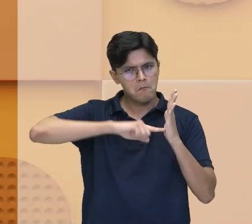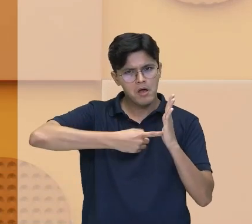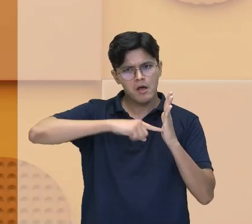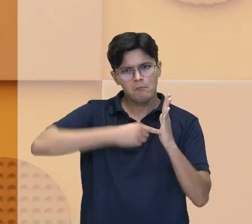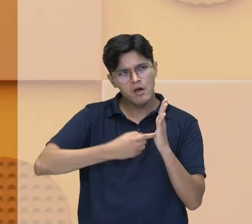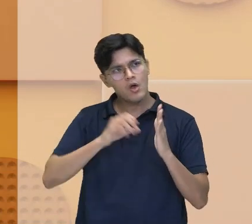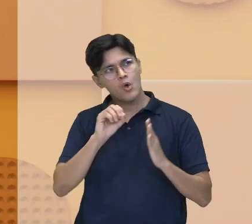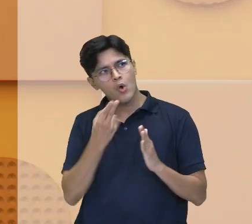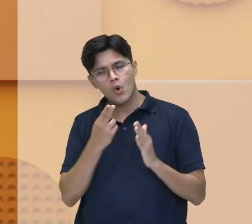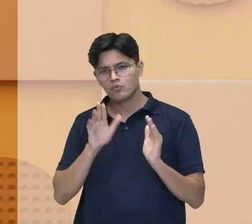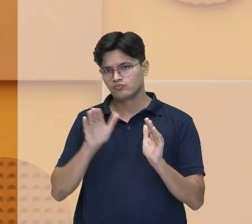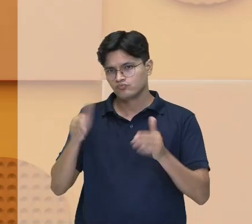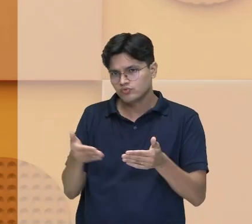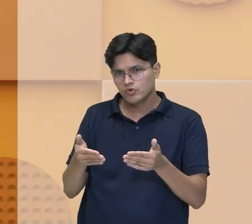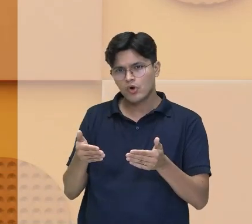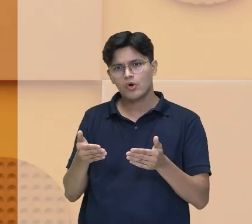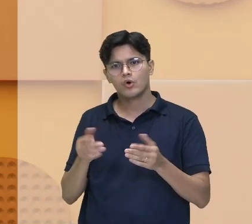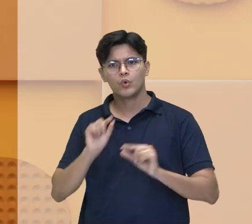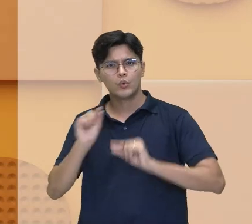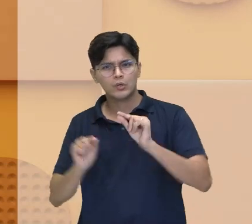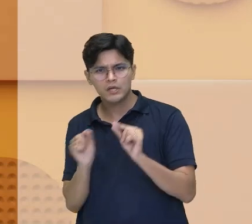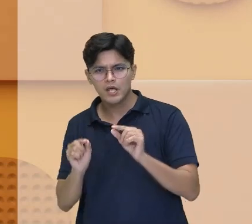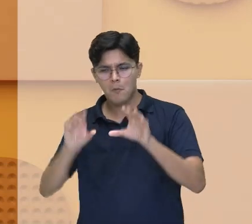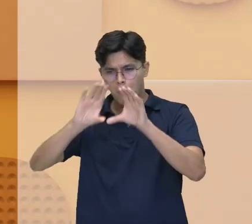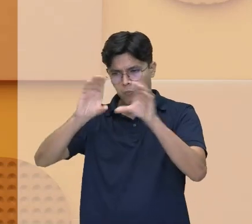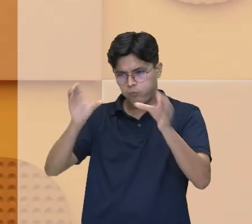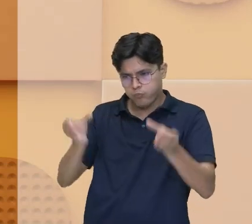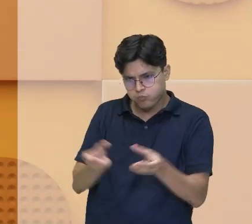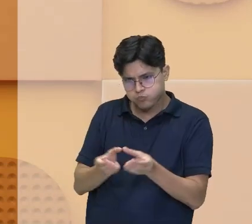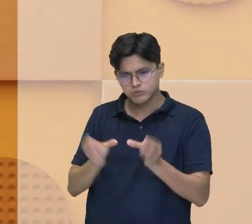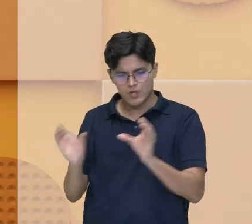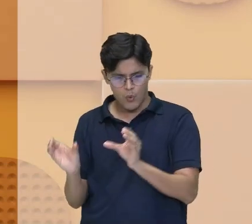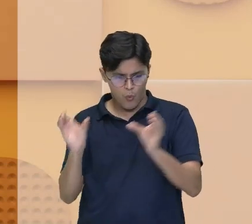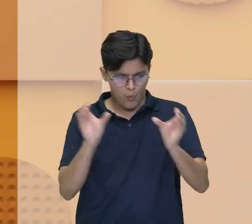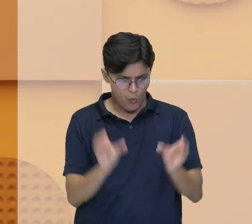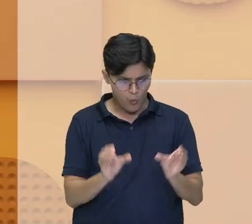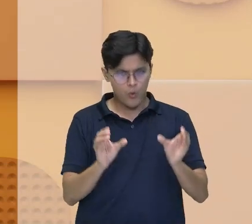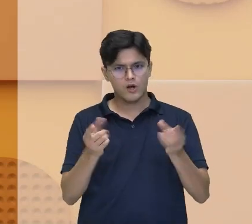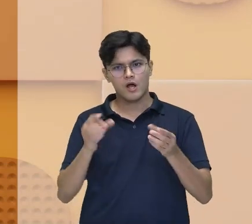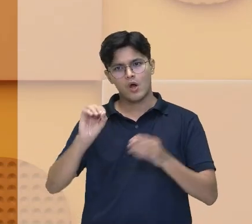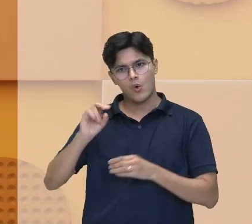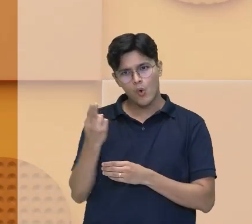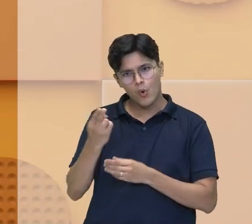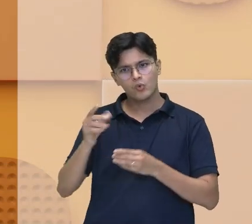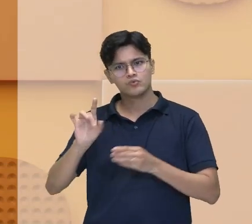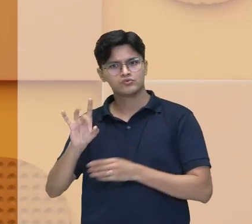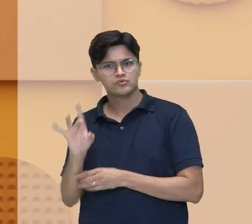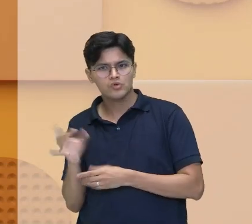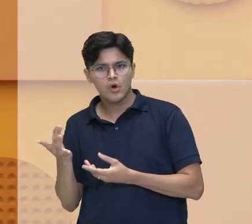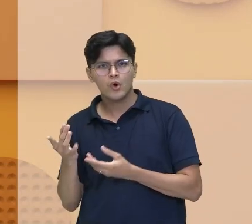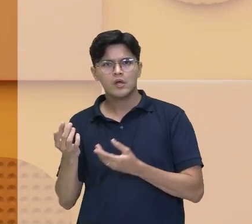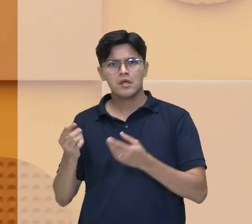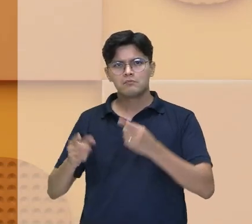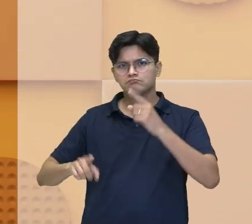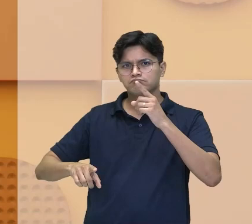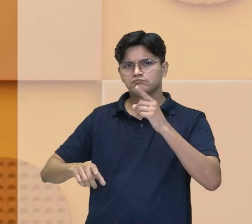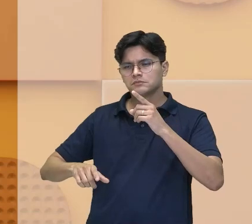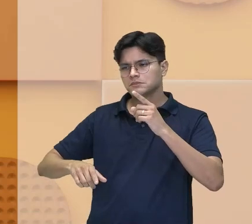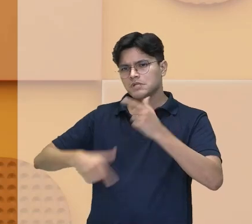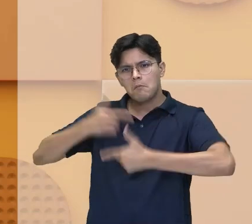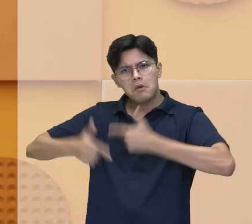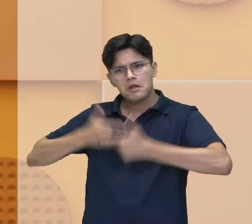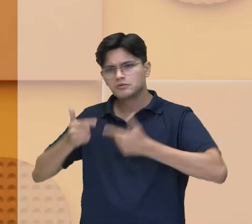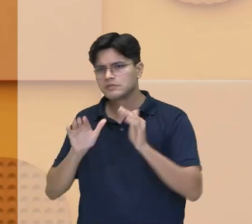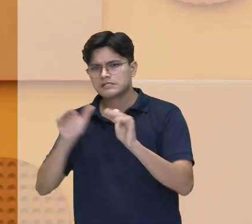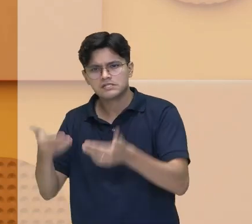for a produção de um carro, só sabe colocar o pneu, só sabe colocar um banco, só sabe colocar os vidros, só sabe colocar as portas. Não tem um domínio do todo,